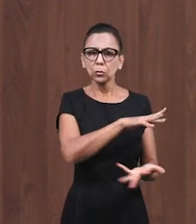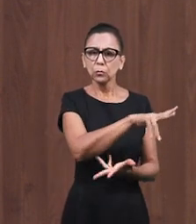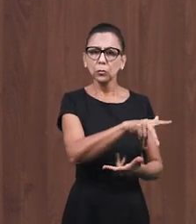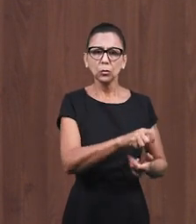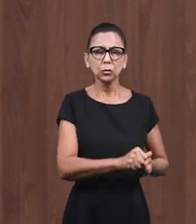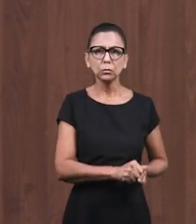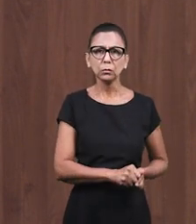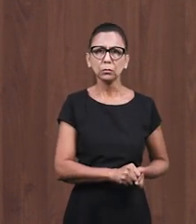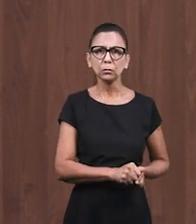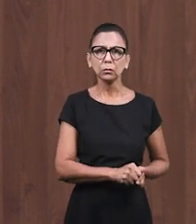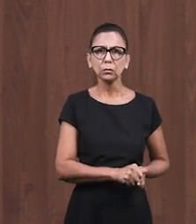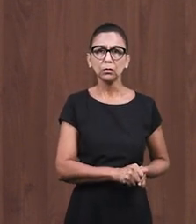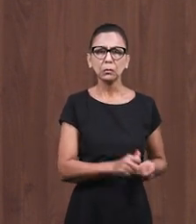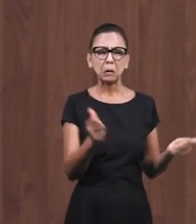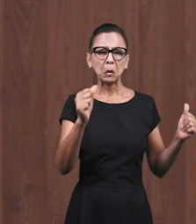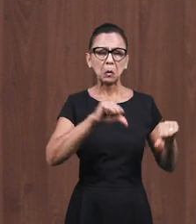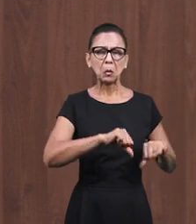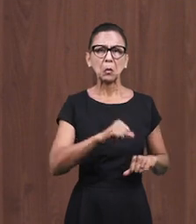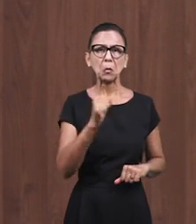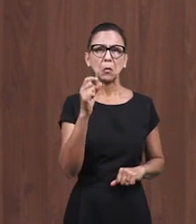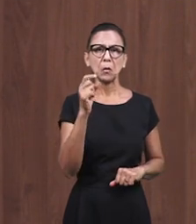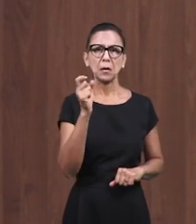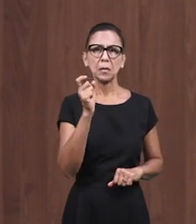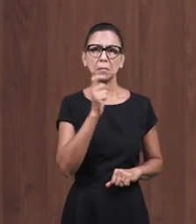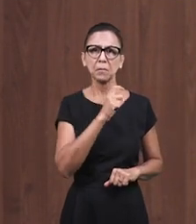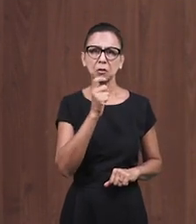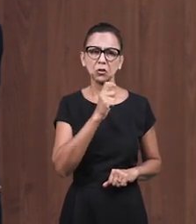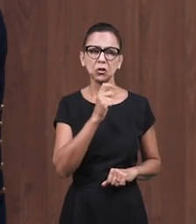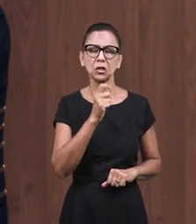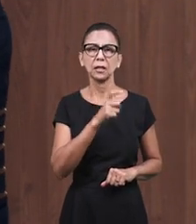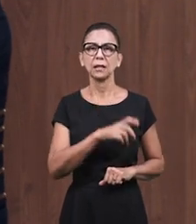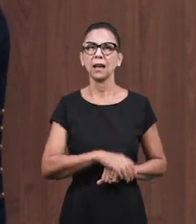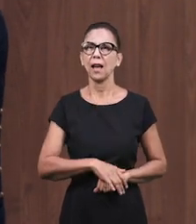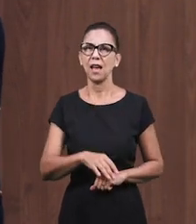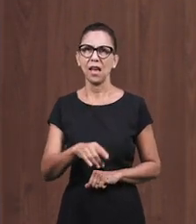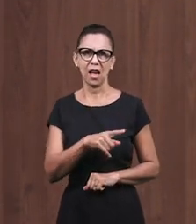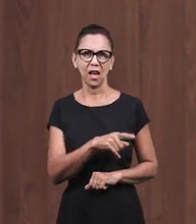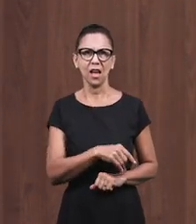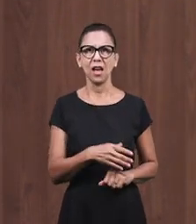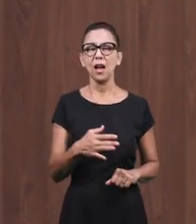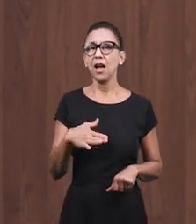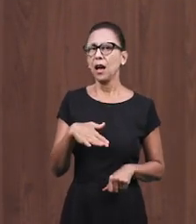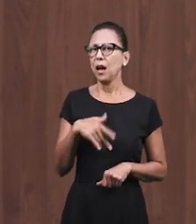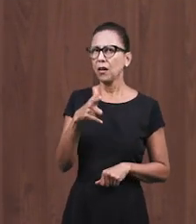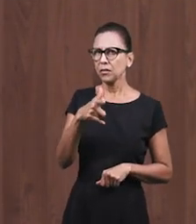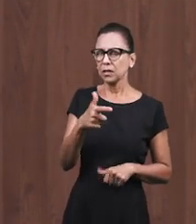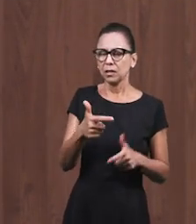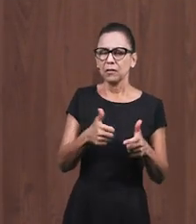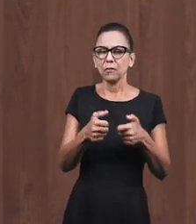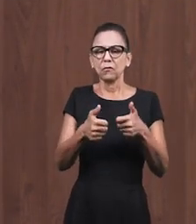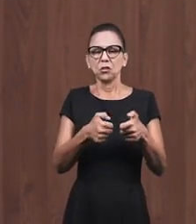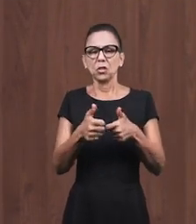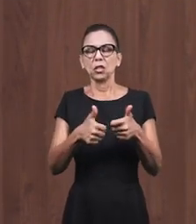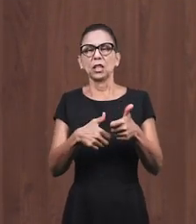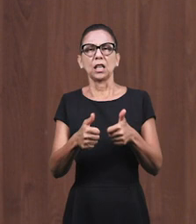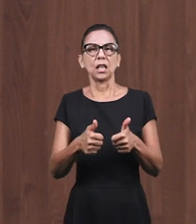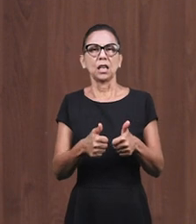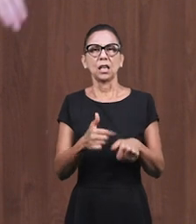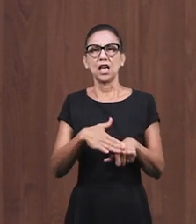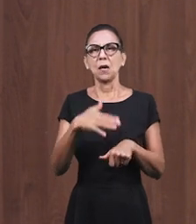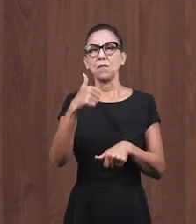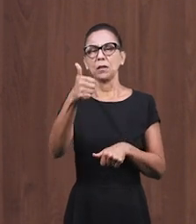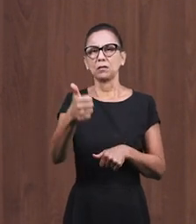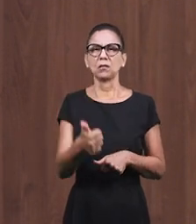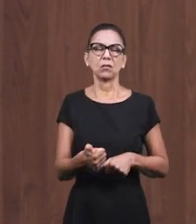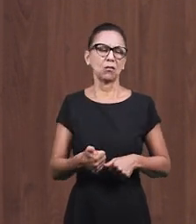é: melhor você ficar em casa jogando videogame do que ir para o culto. É melhor você conversar, ficar conversando coisas que não